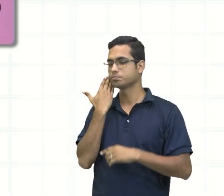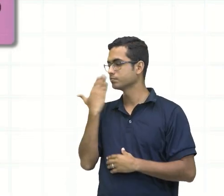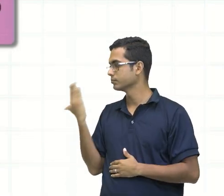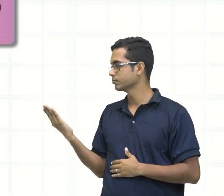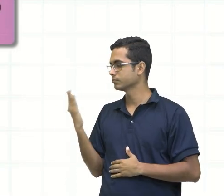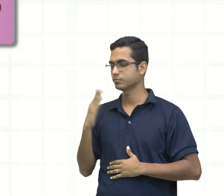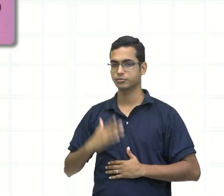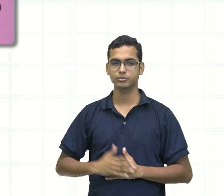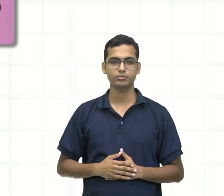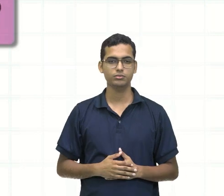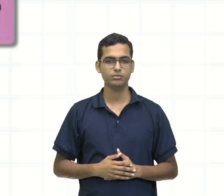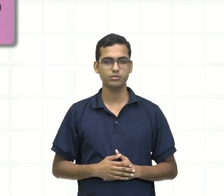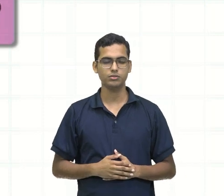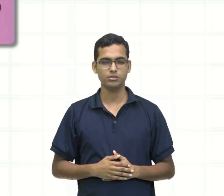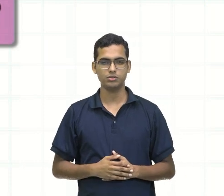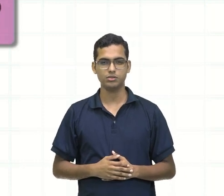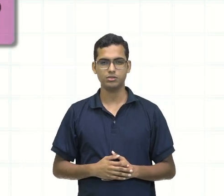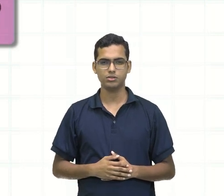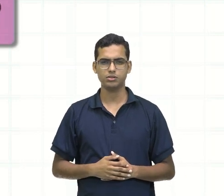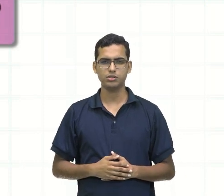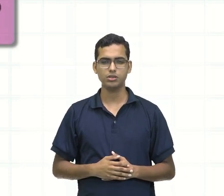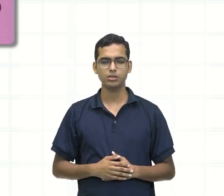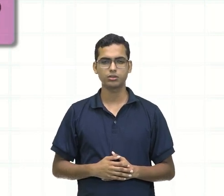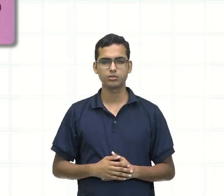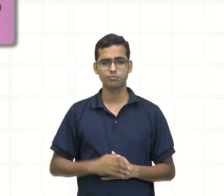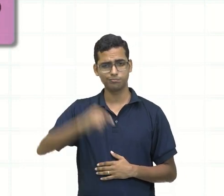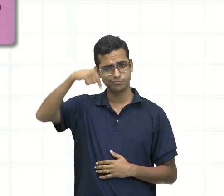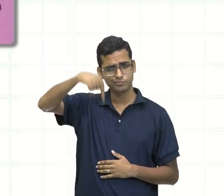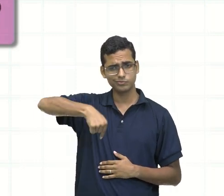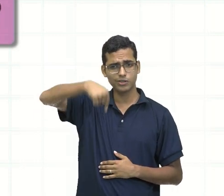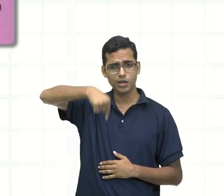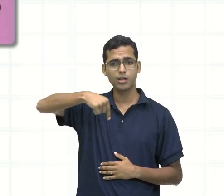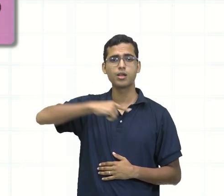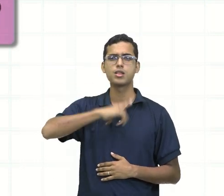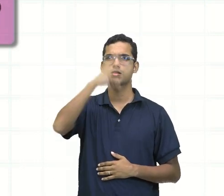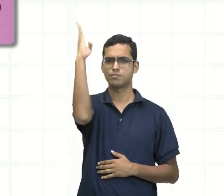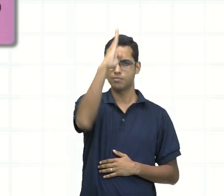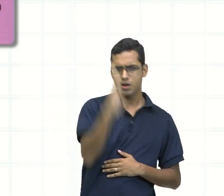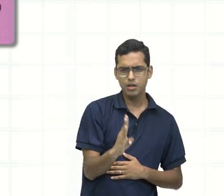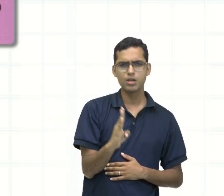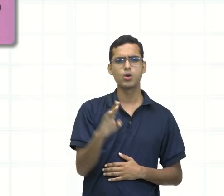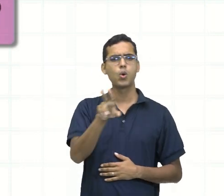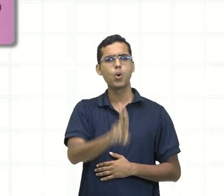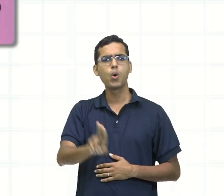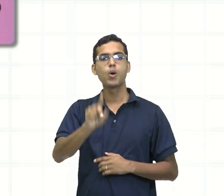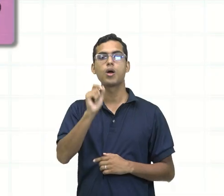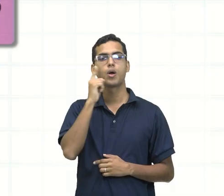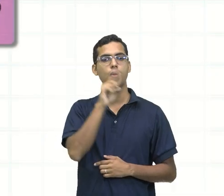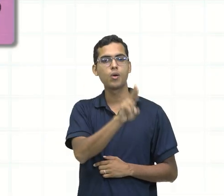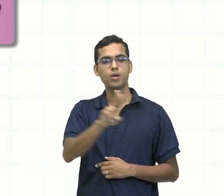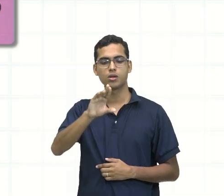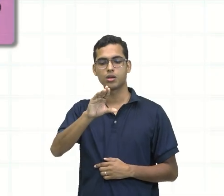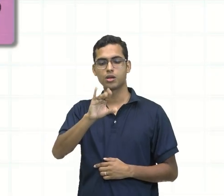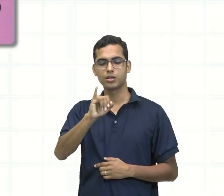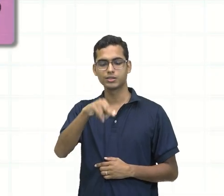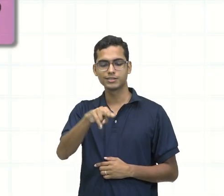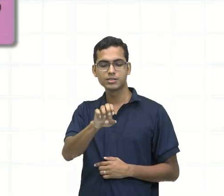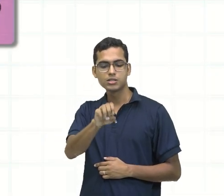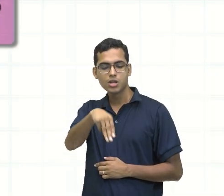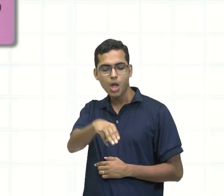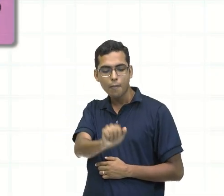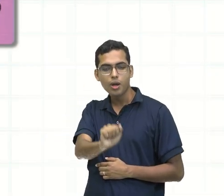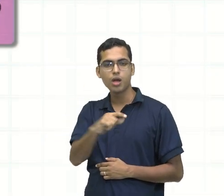Bom, aqui, como é que a gente chama, hein? Cinema, não é? No nosso país, cinema, é essa palavra que a gente utiliza,